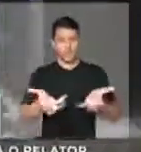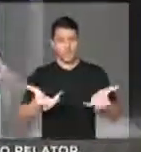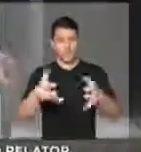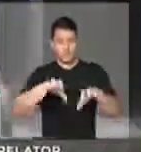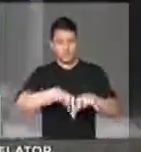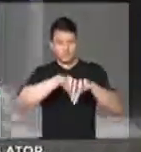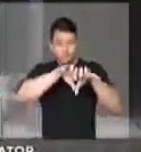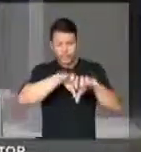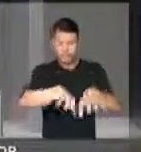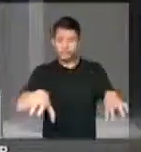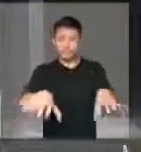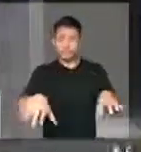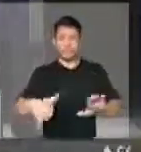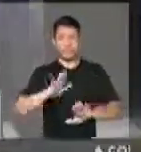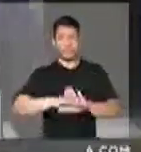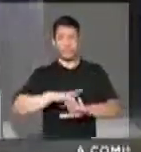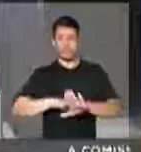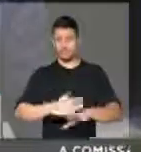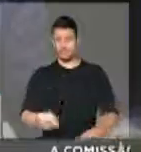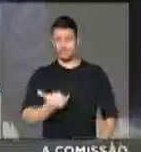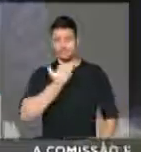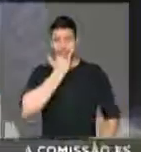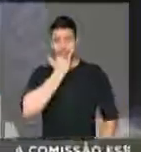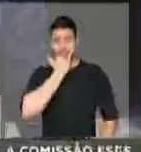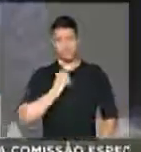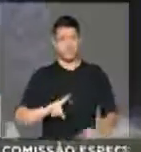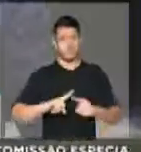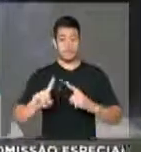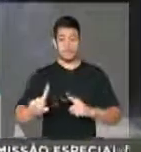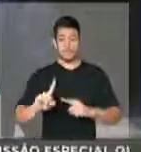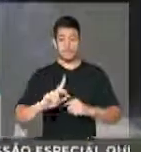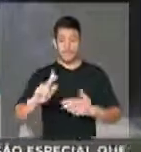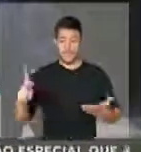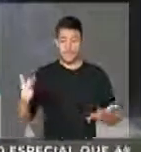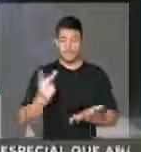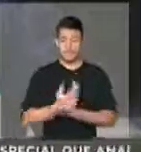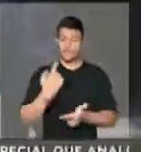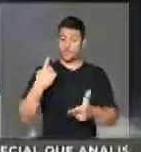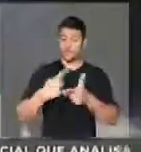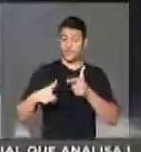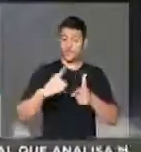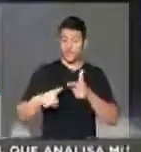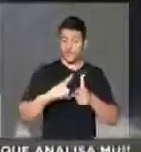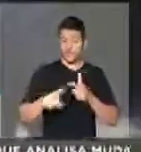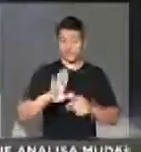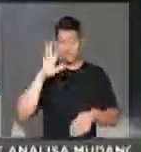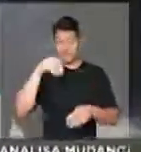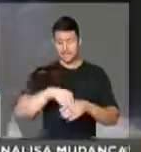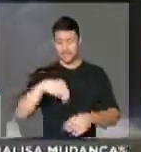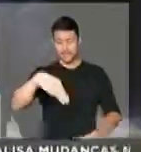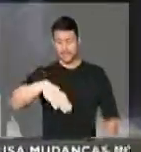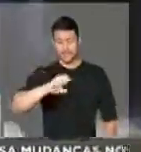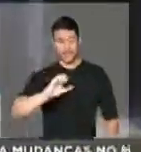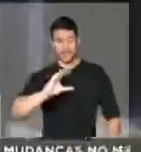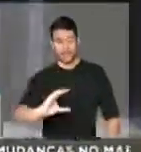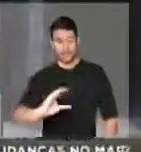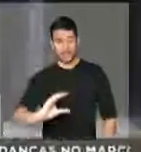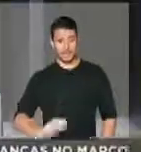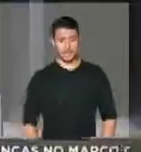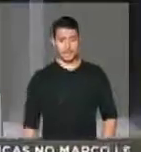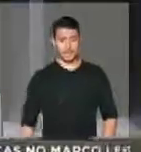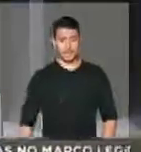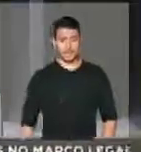polarização ideológica. E isso tem feito com que os programas do MEC estejam